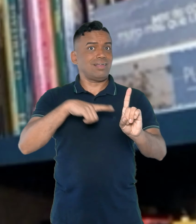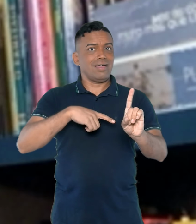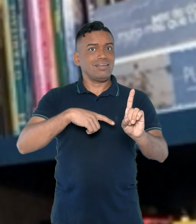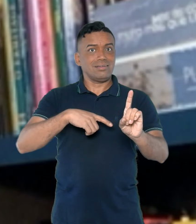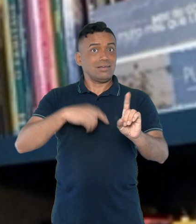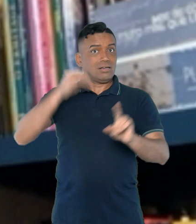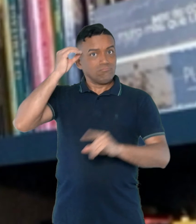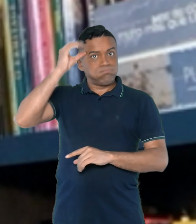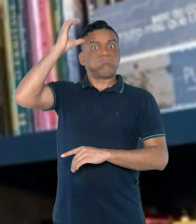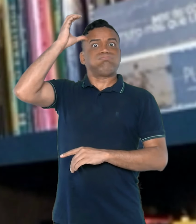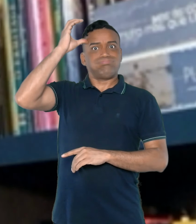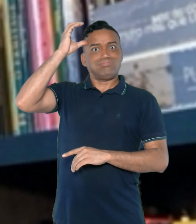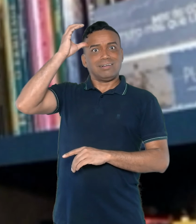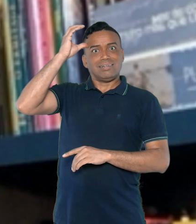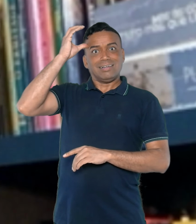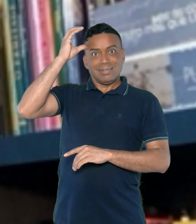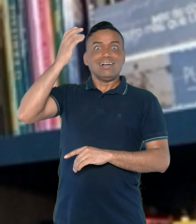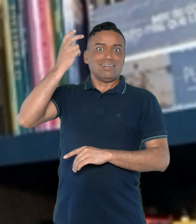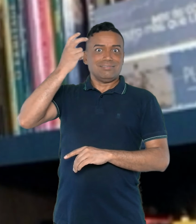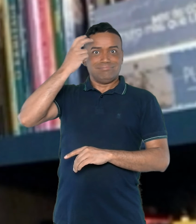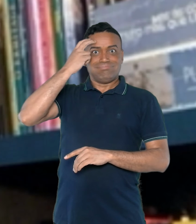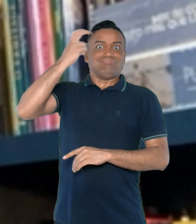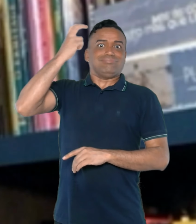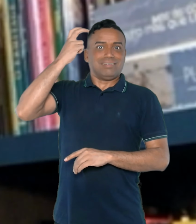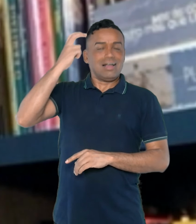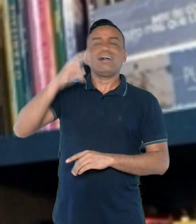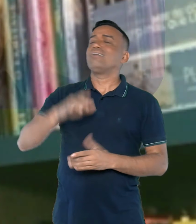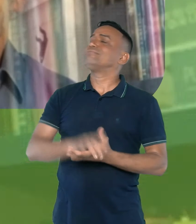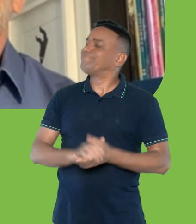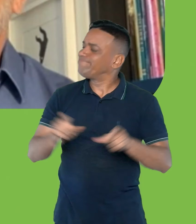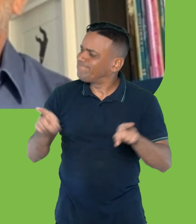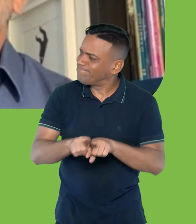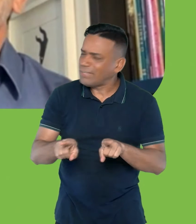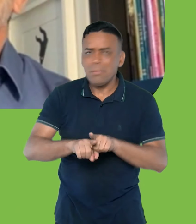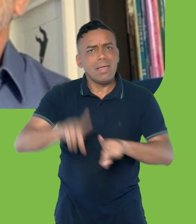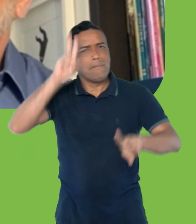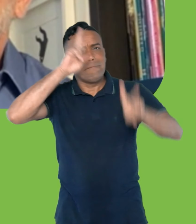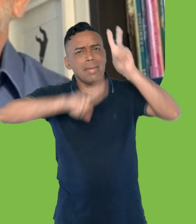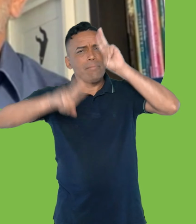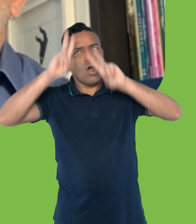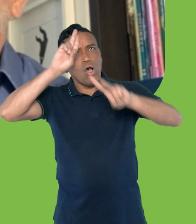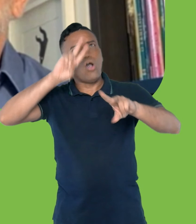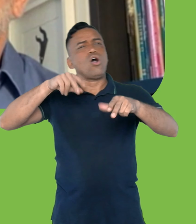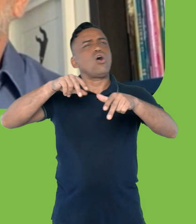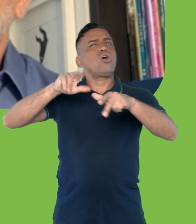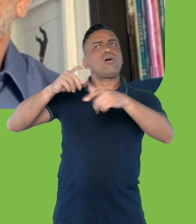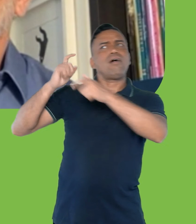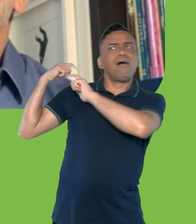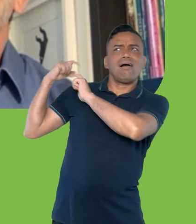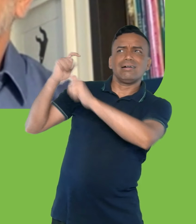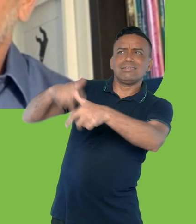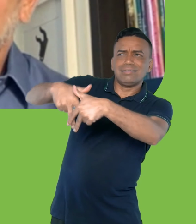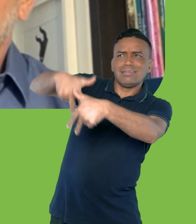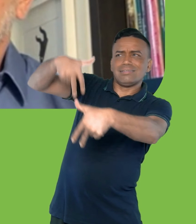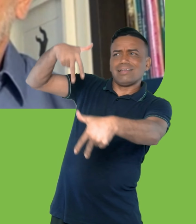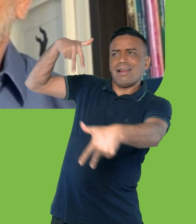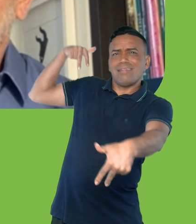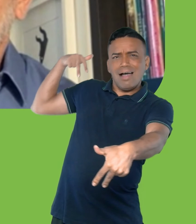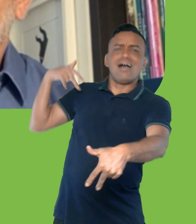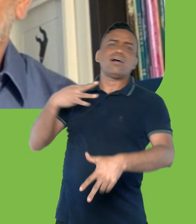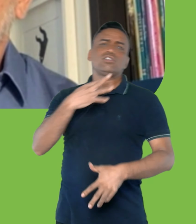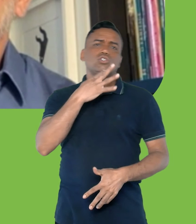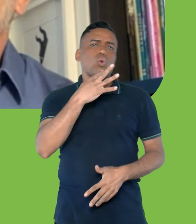é isso que a gente busca na filosofia. É, e que traz essas memórias também, né? Dessa pessoa, dessa ancestralidade que tem esse conhecimento